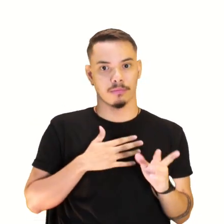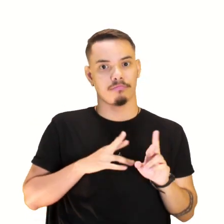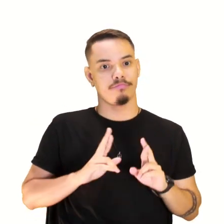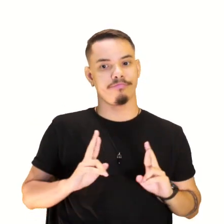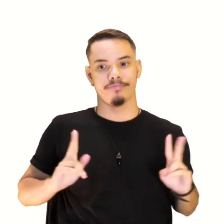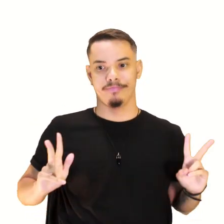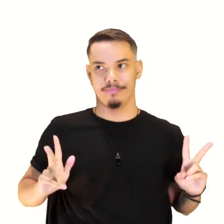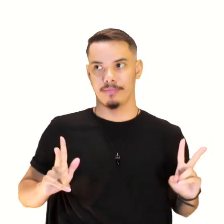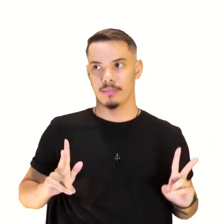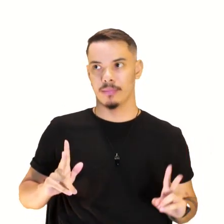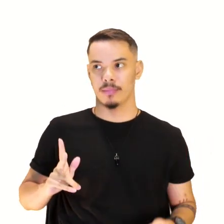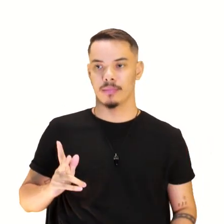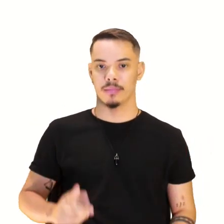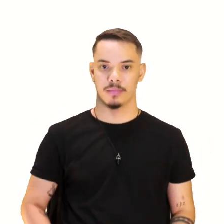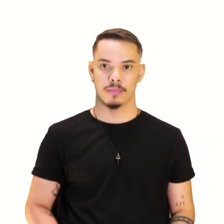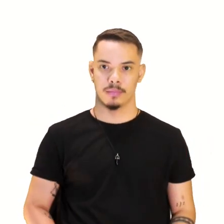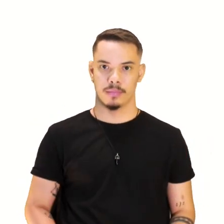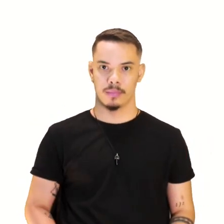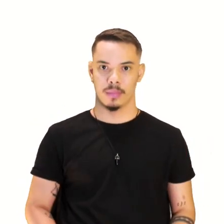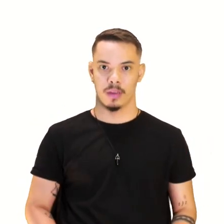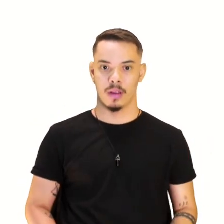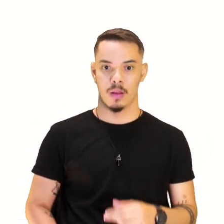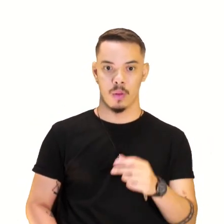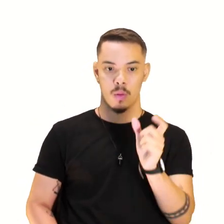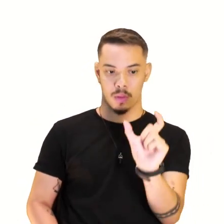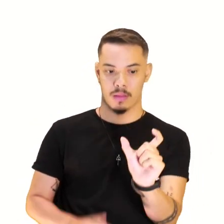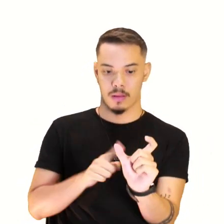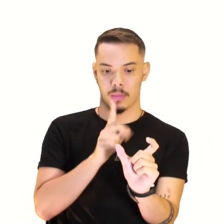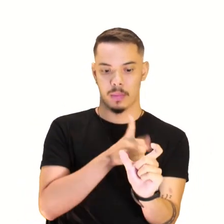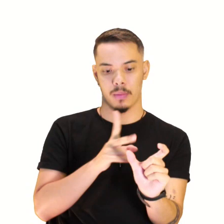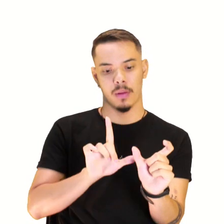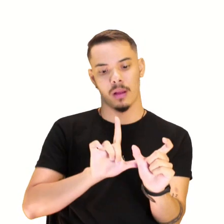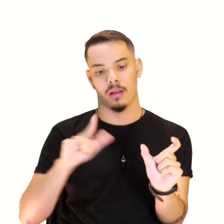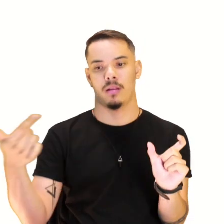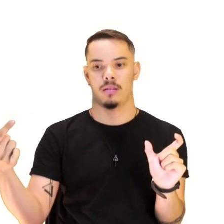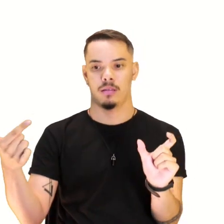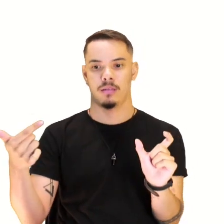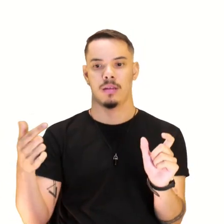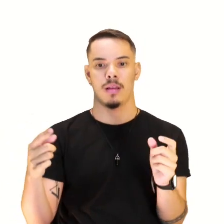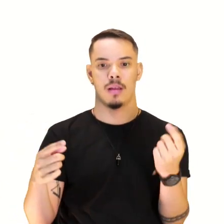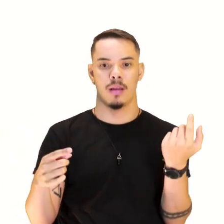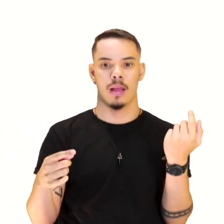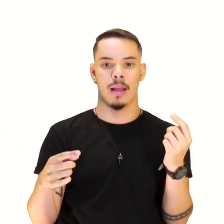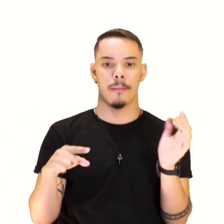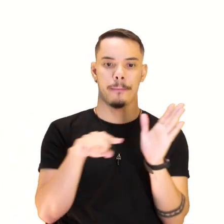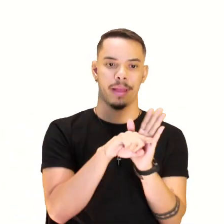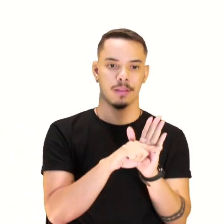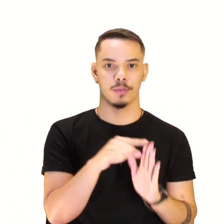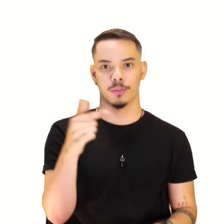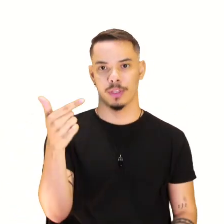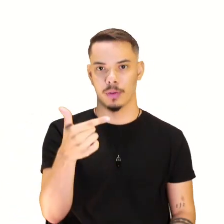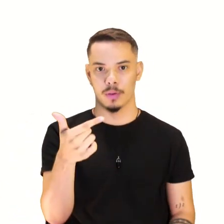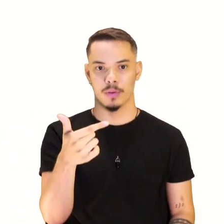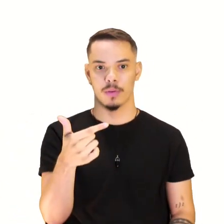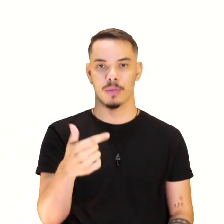entre o termo e o seu antecessor. Então a razão é sempre o segundo menos o primeiro, Isso, o terceiro menos o segundo.